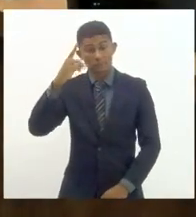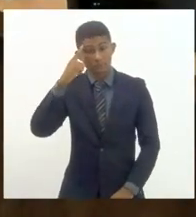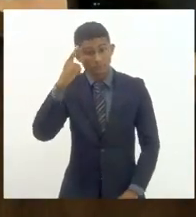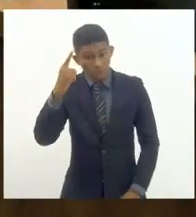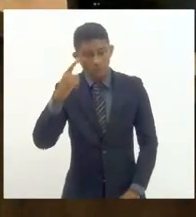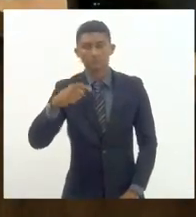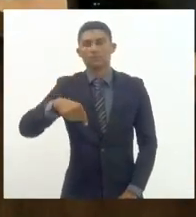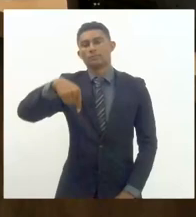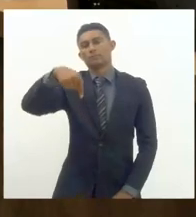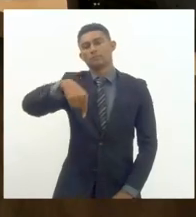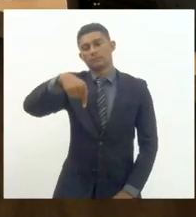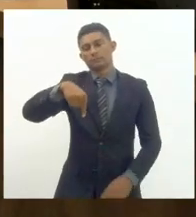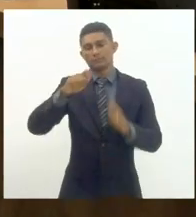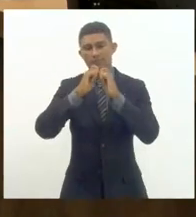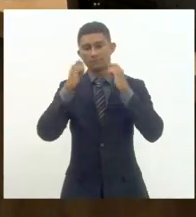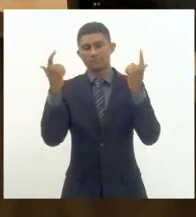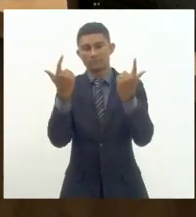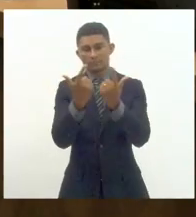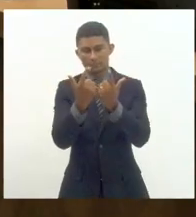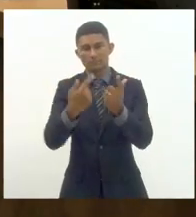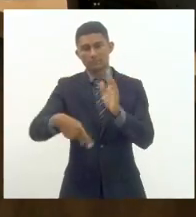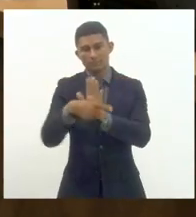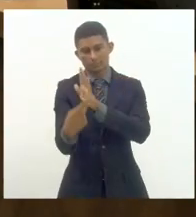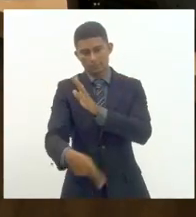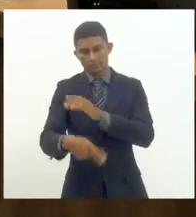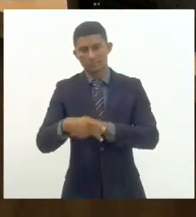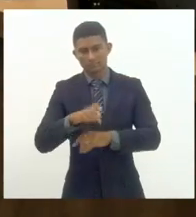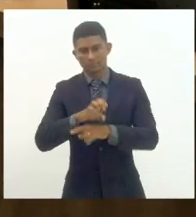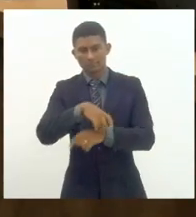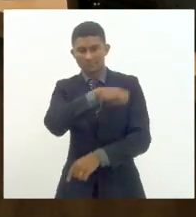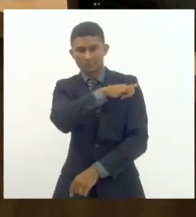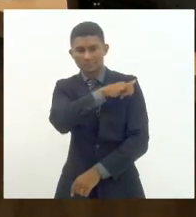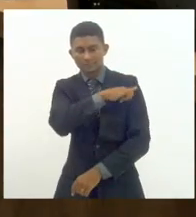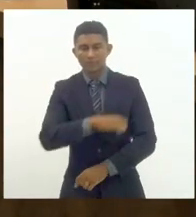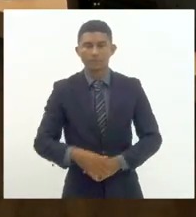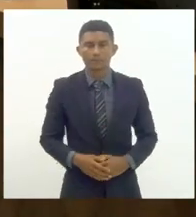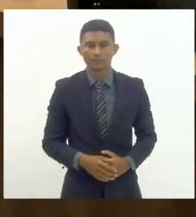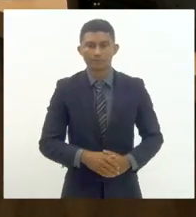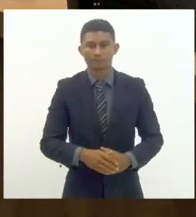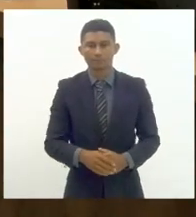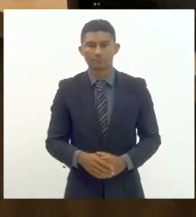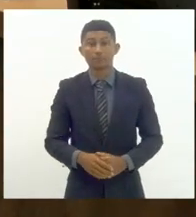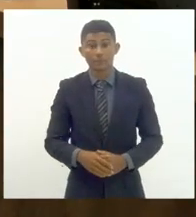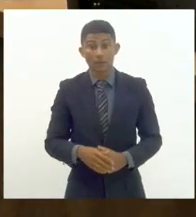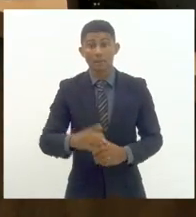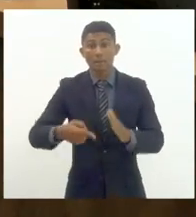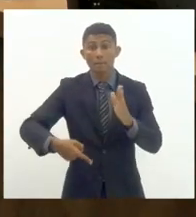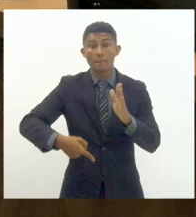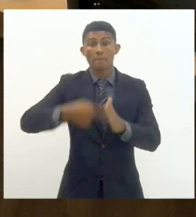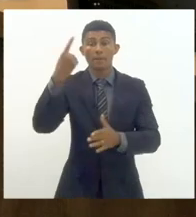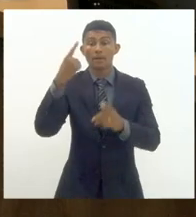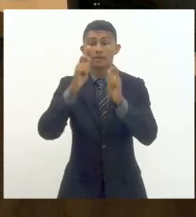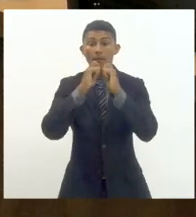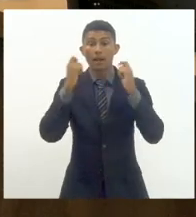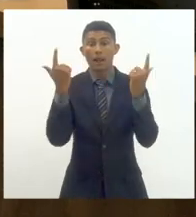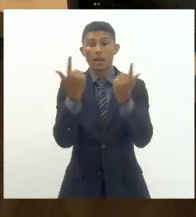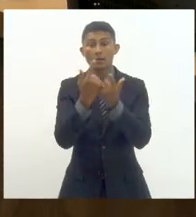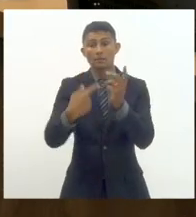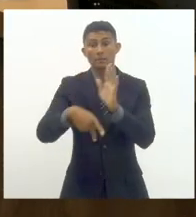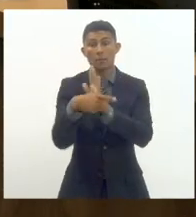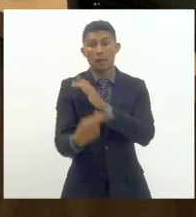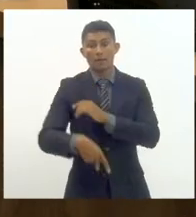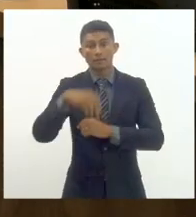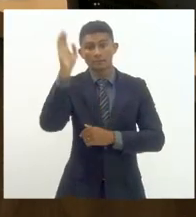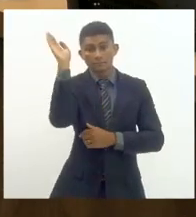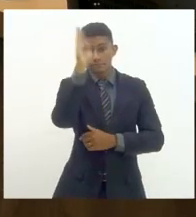esta casa parlamentar, a Assembleia Legislativa do Estado do Rio de Janeiro, deputada enfermeira Rejane, foi a primeira casa parlamentar do Brasil que